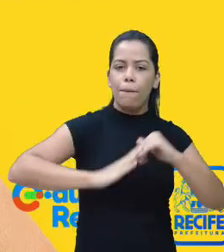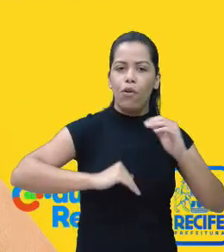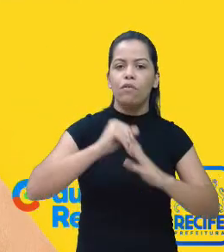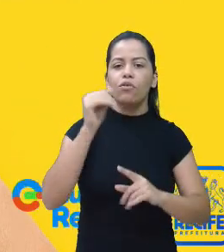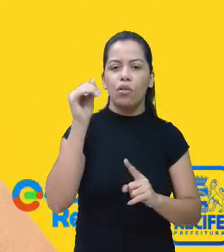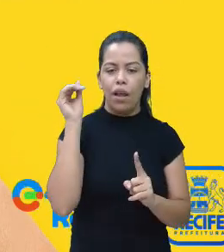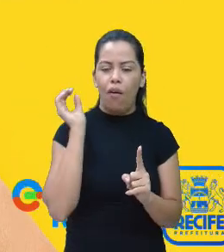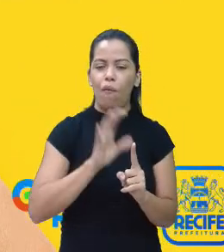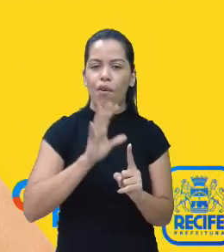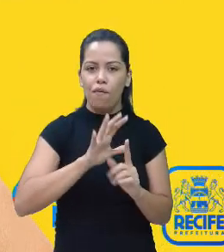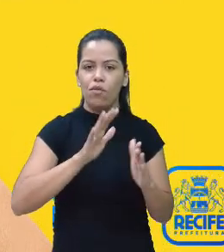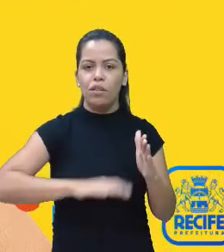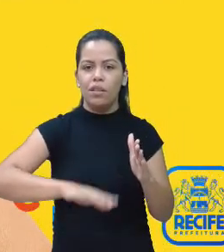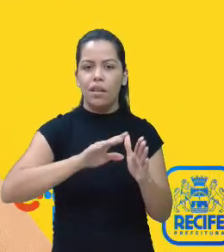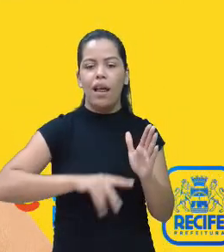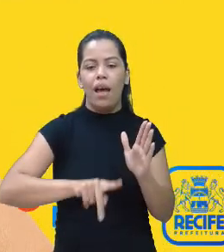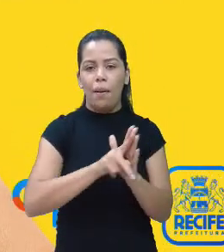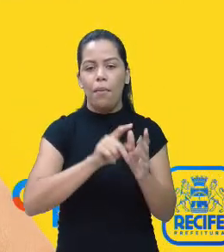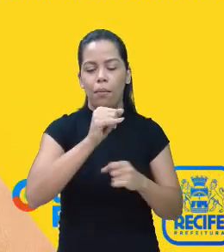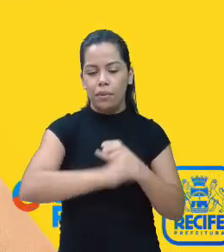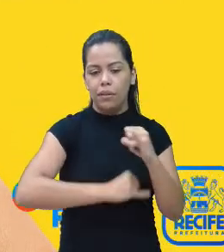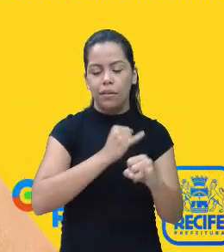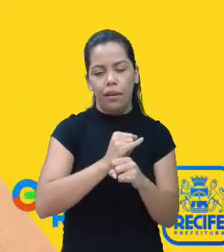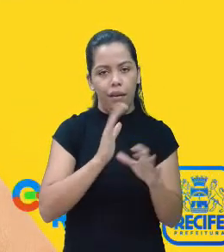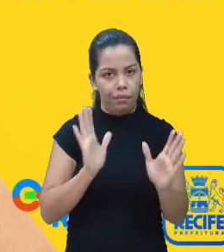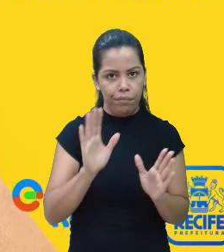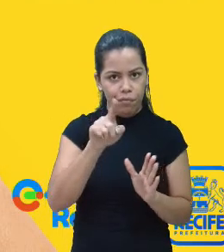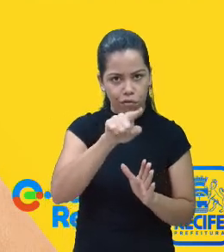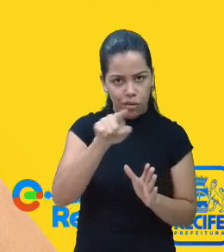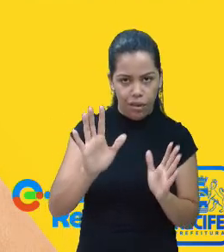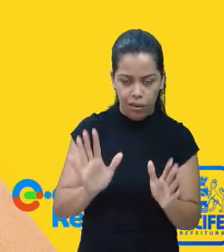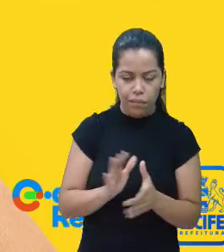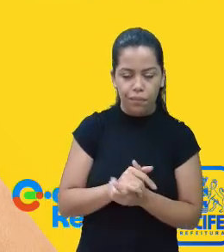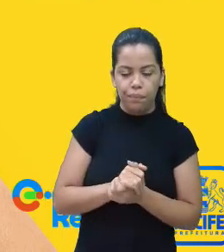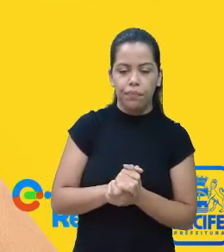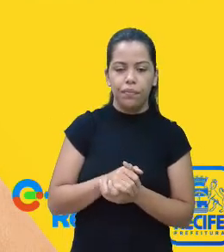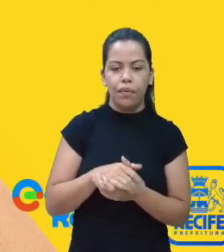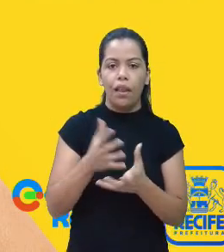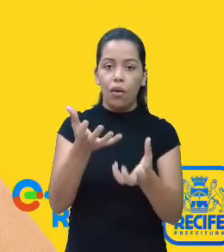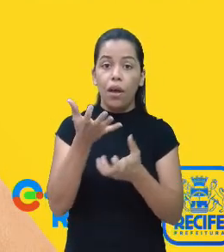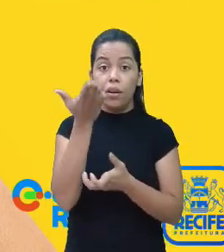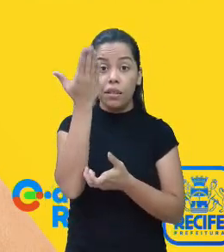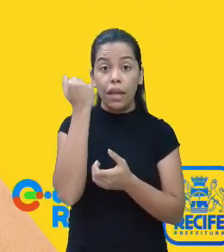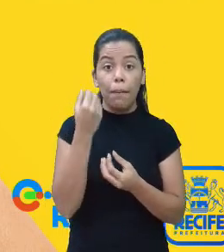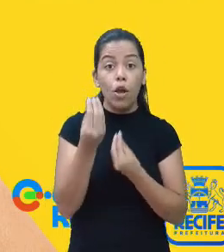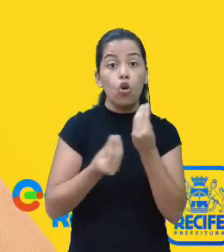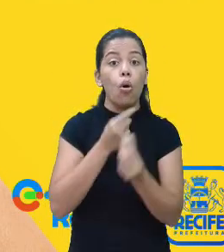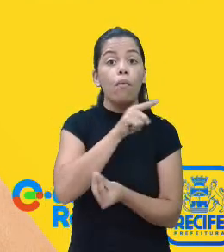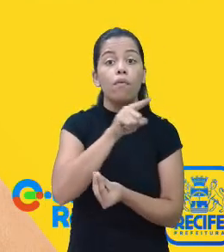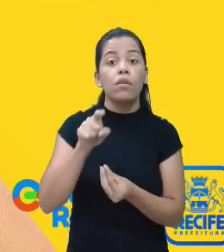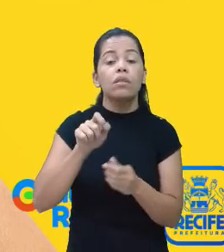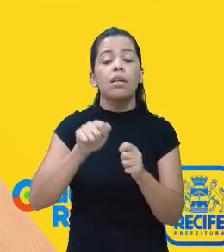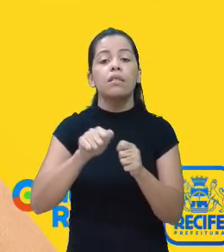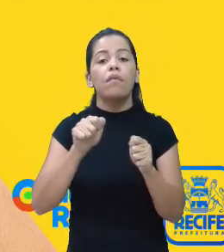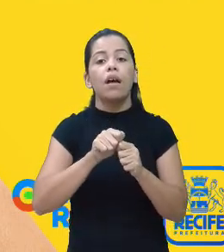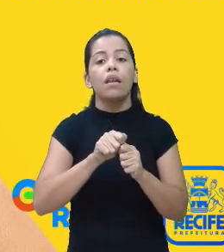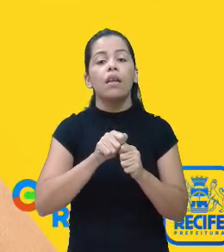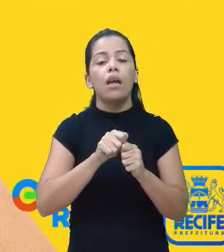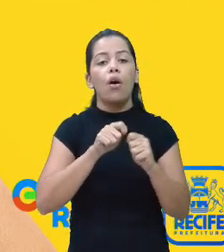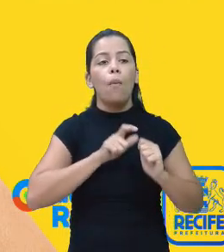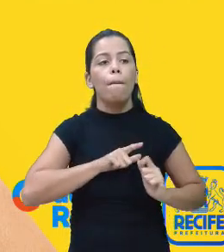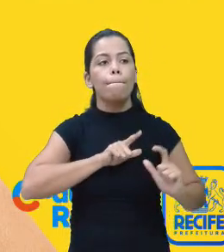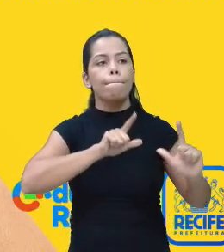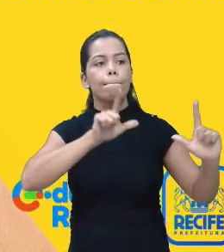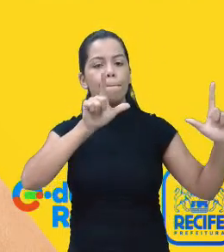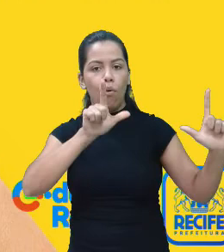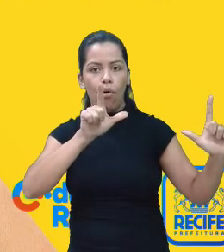dia. E eu quero saber de vocês como é que vocês fariam um post para incentivar as pessoas